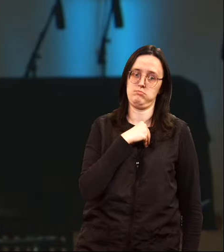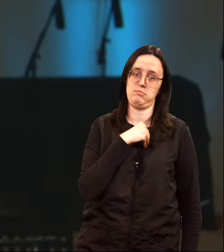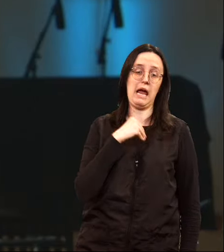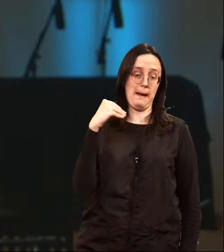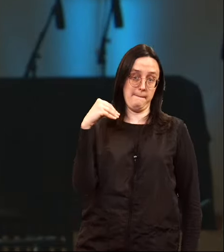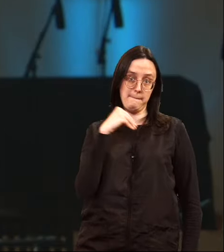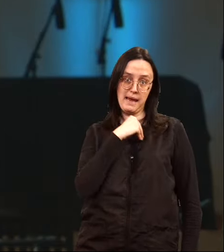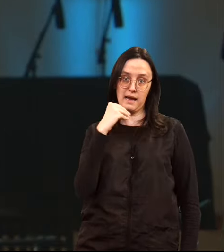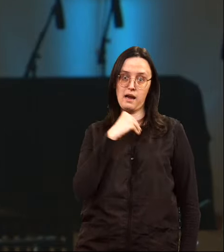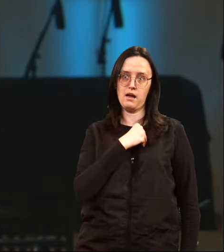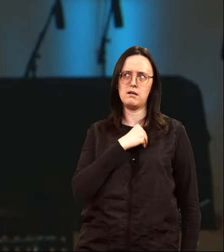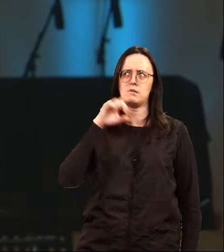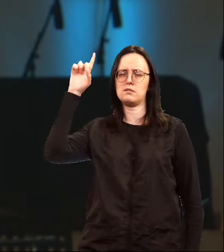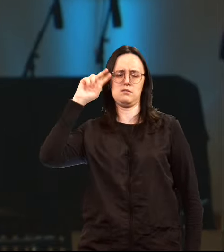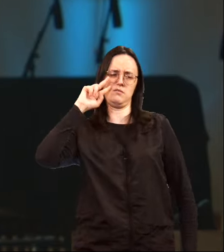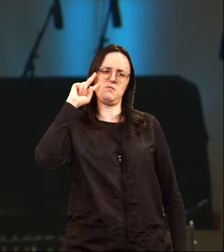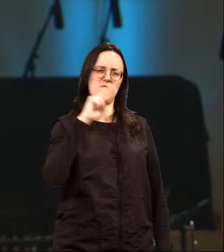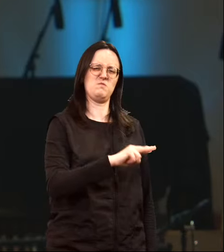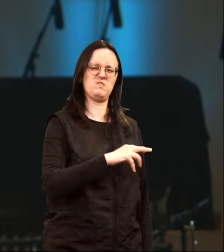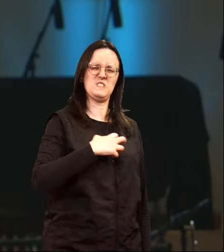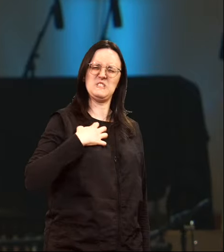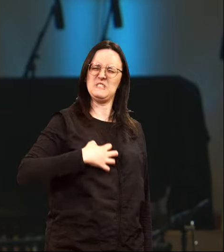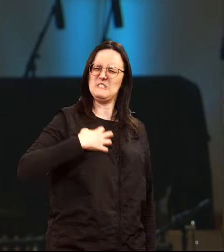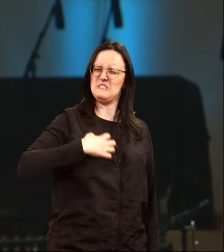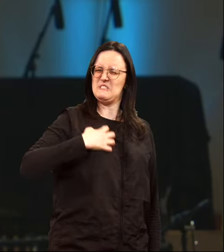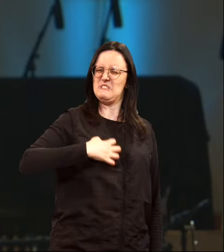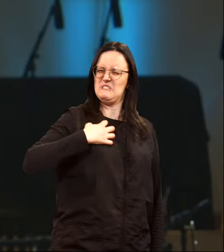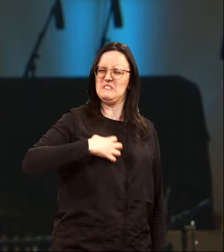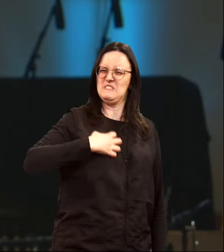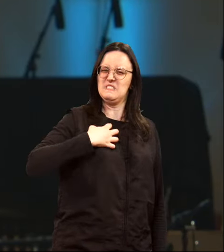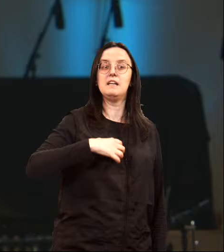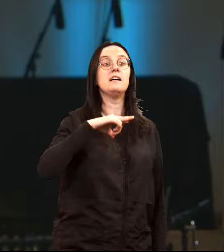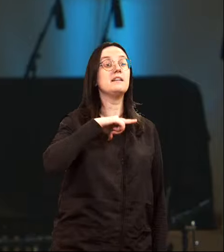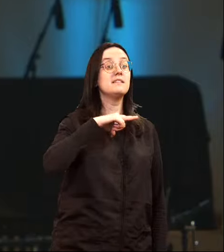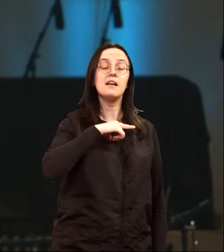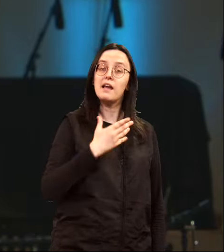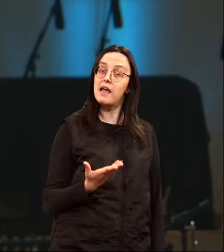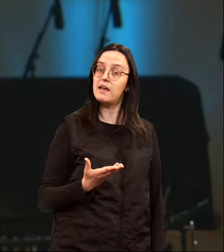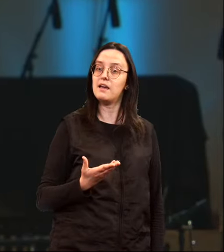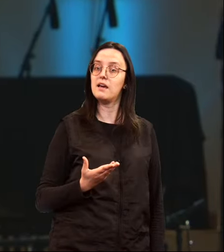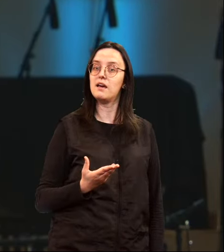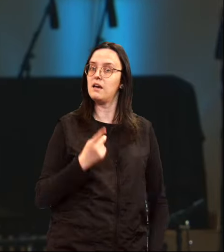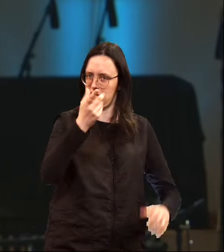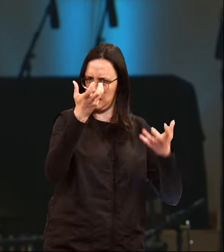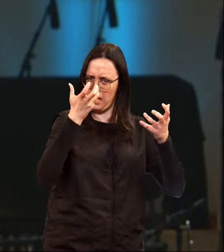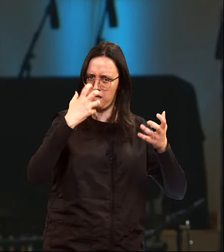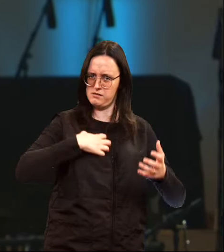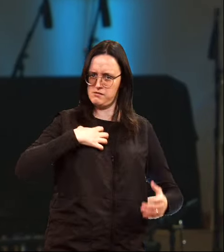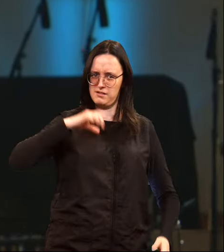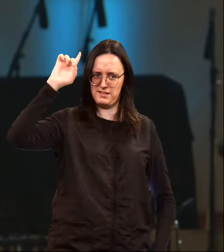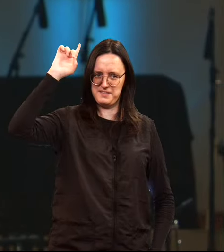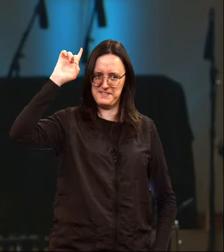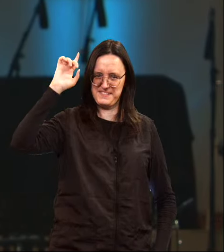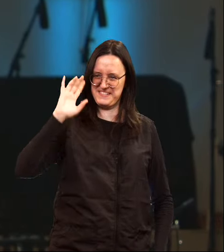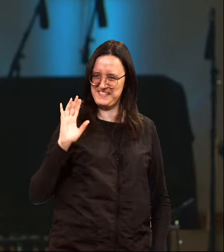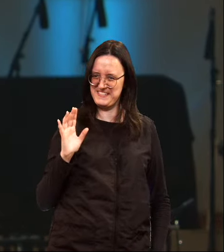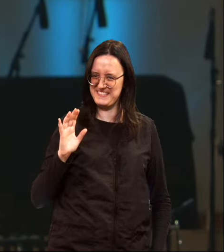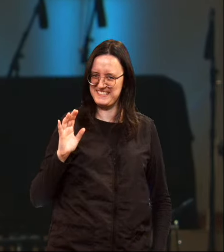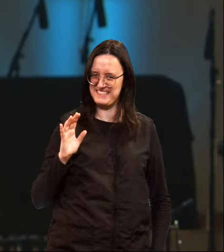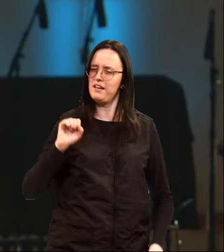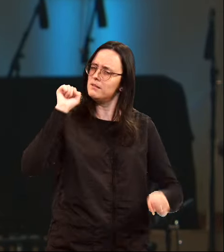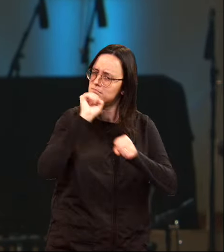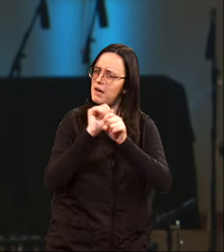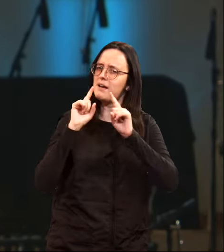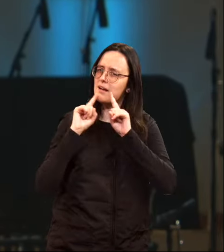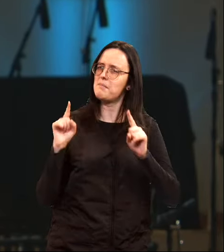eles acendem a ira do Senhor. Quem não quer irritar Deus aqui? Quem quer parar